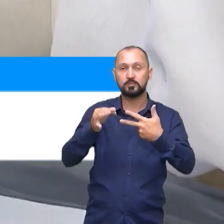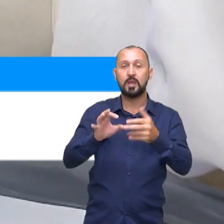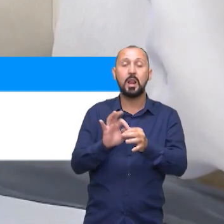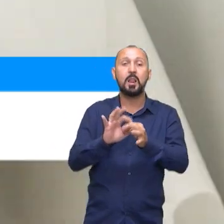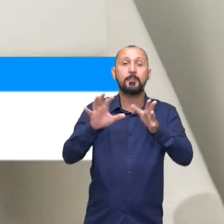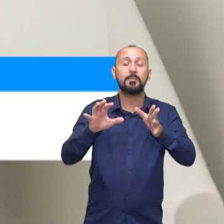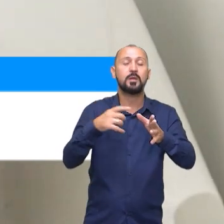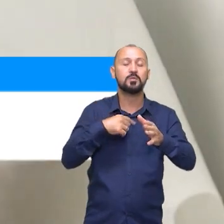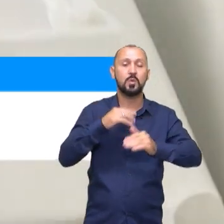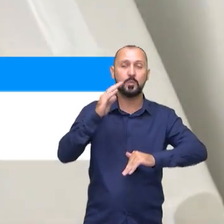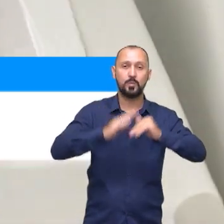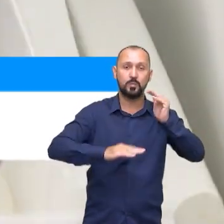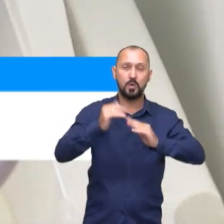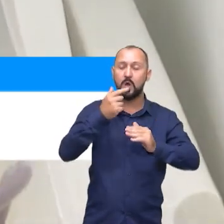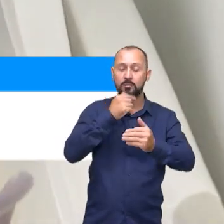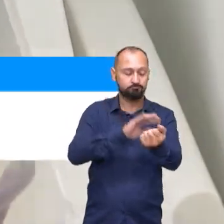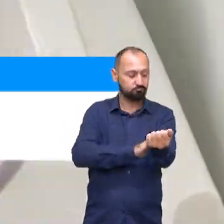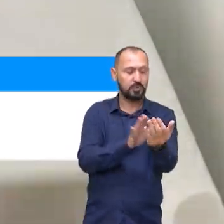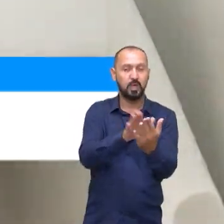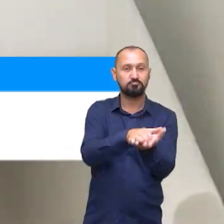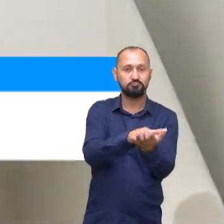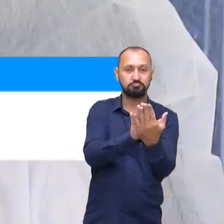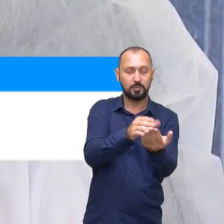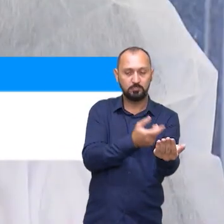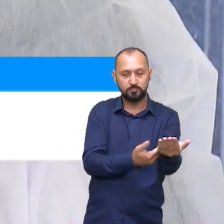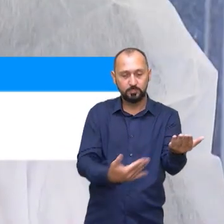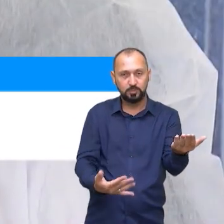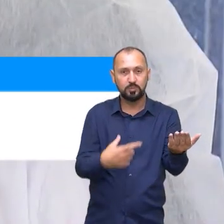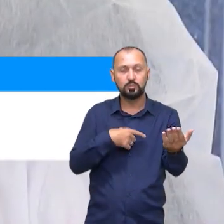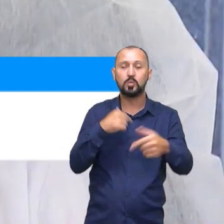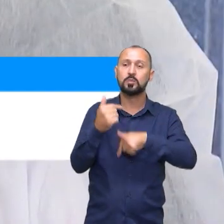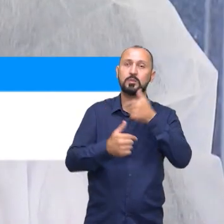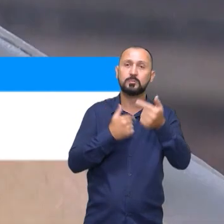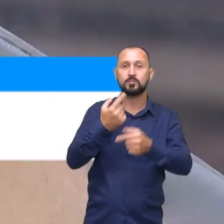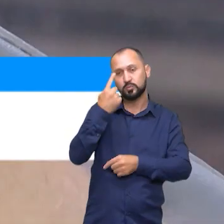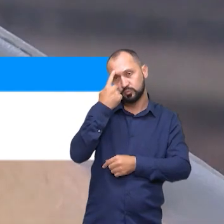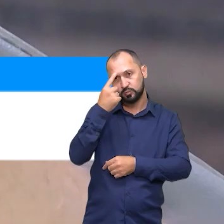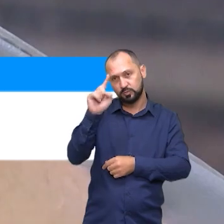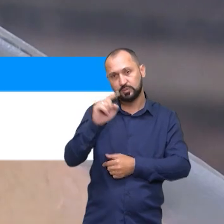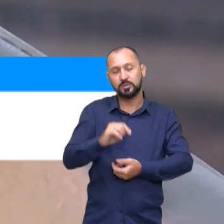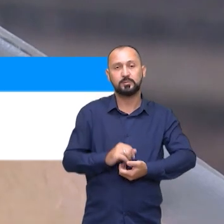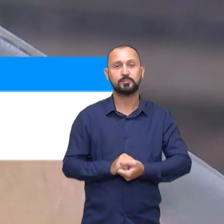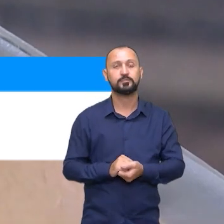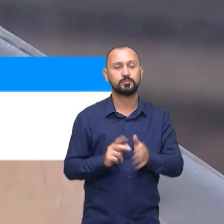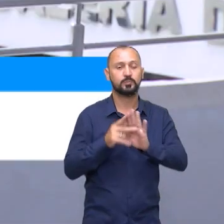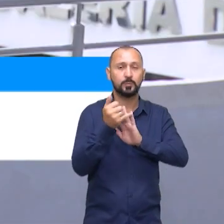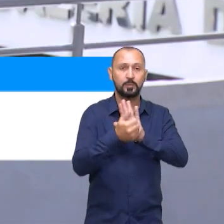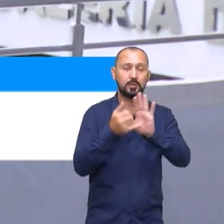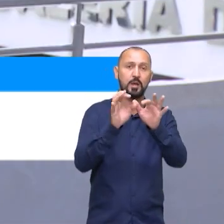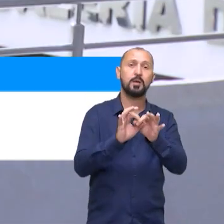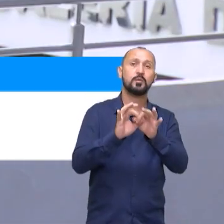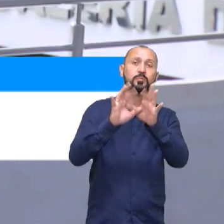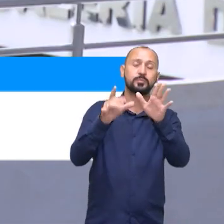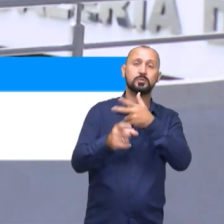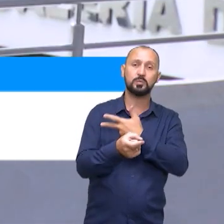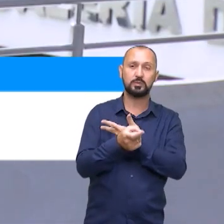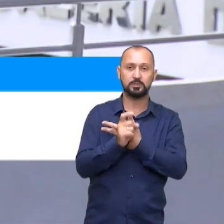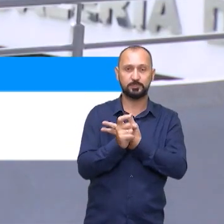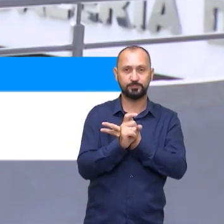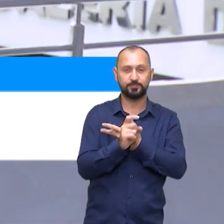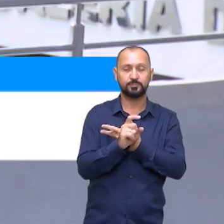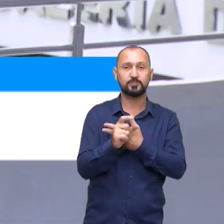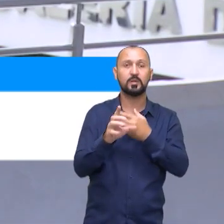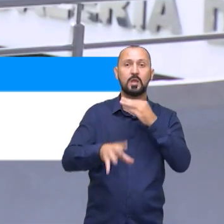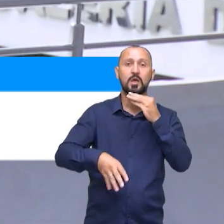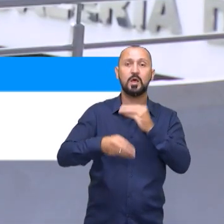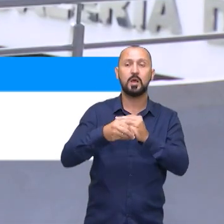pelo Judiciário permite ao servidor público que é doador de sangue a se ausentar do serviço por 1 dia. O outro projeto aprovado é o do